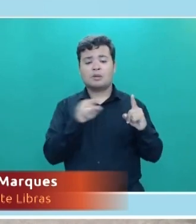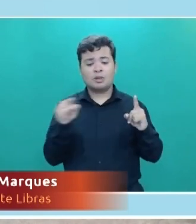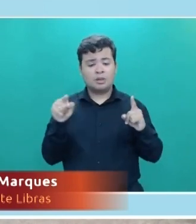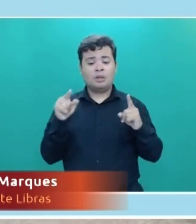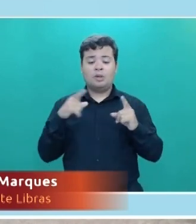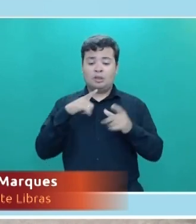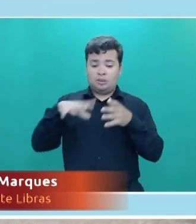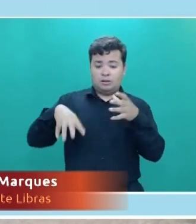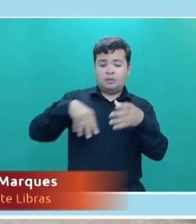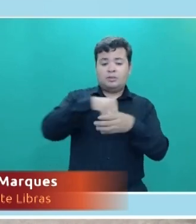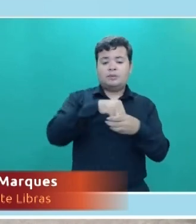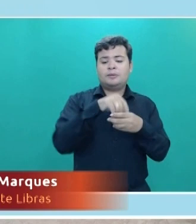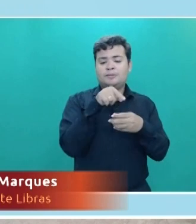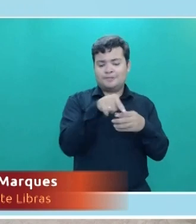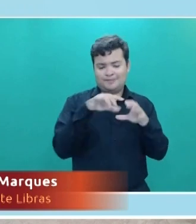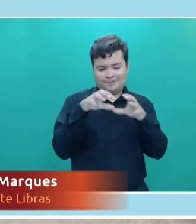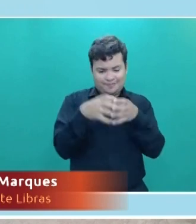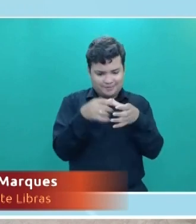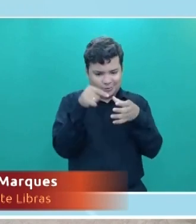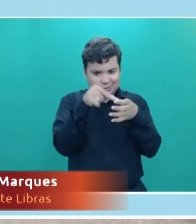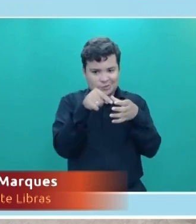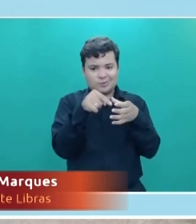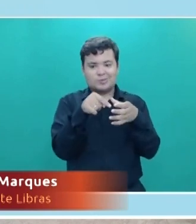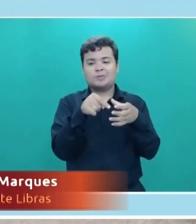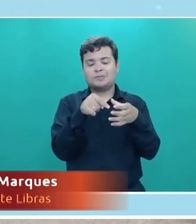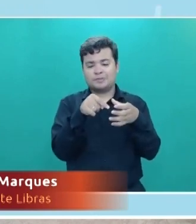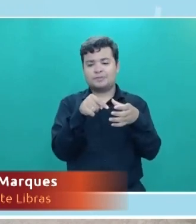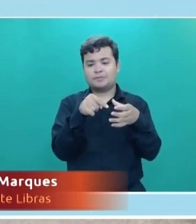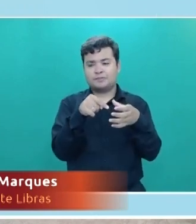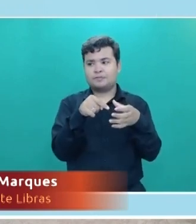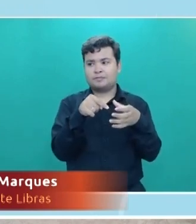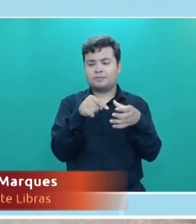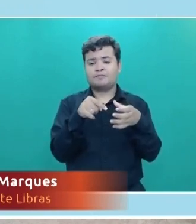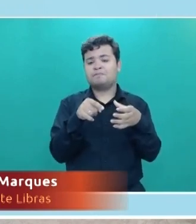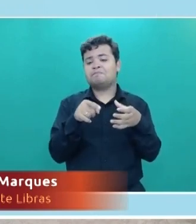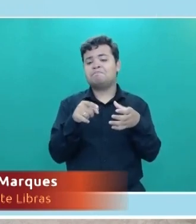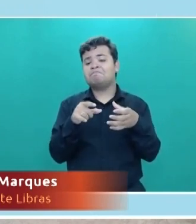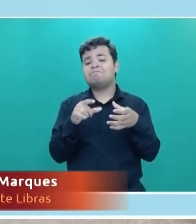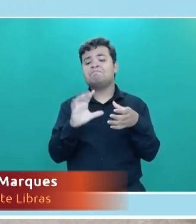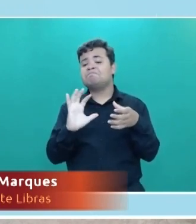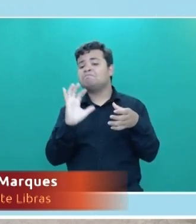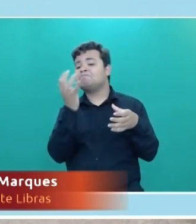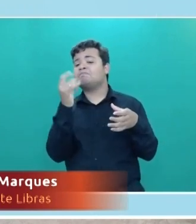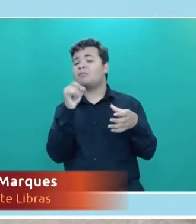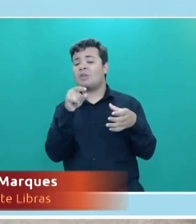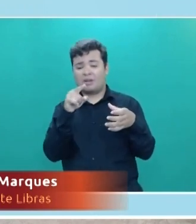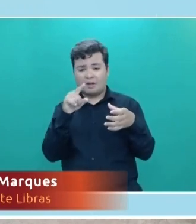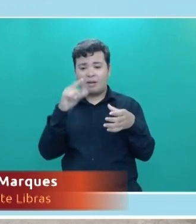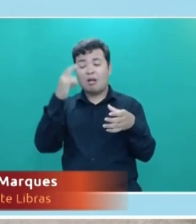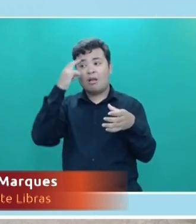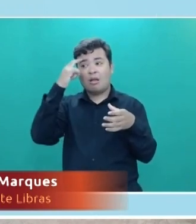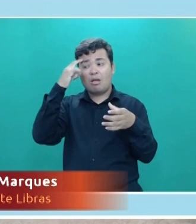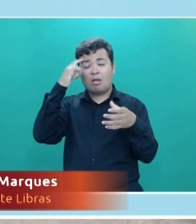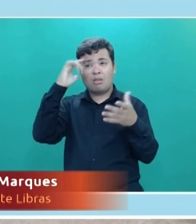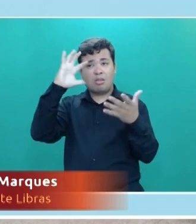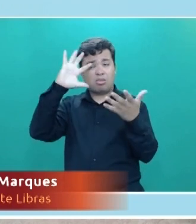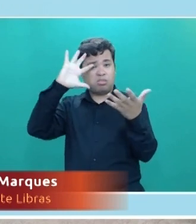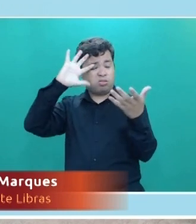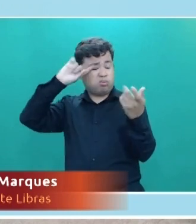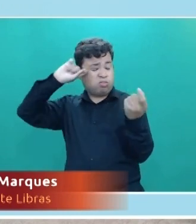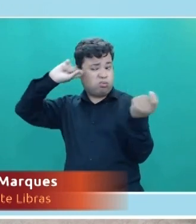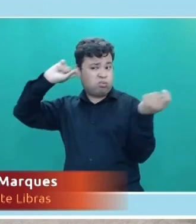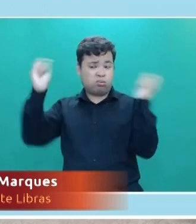submergem dentro dessa subcomunidade, dessas subculturas, eles passam a se radicalizar, né, pouco a pouco, a